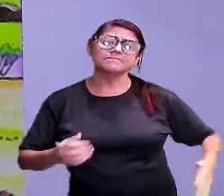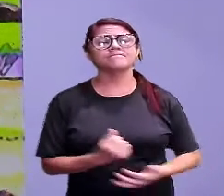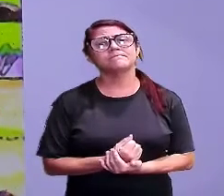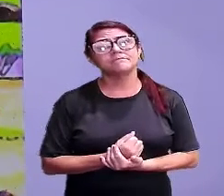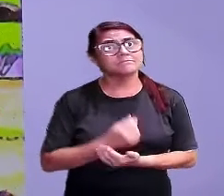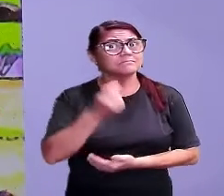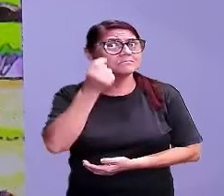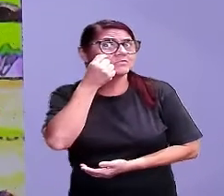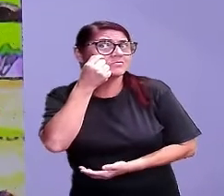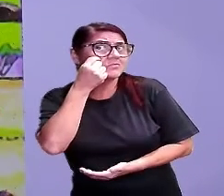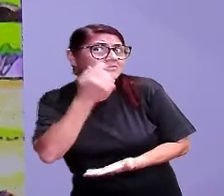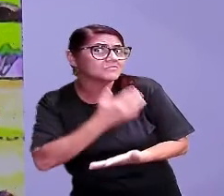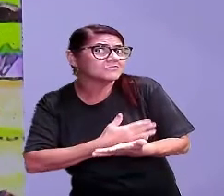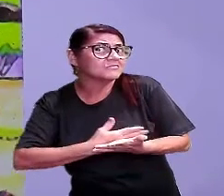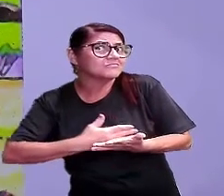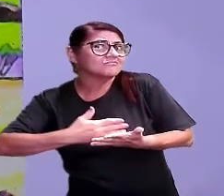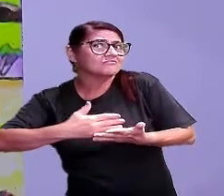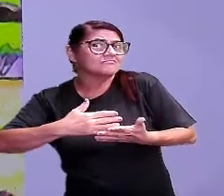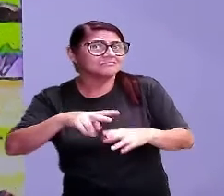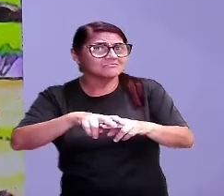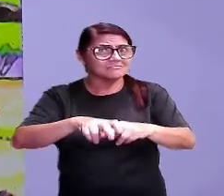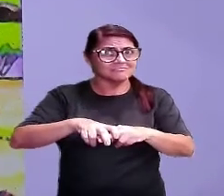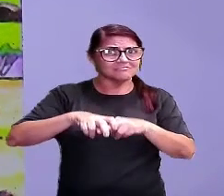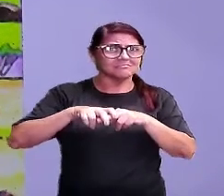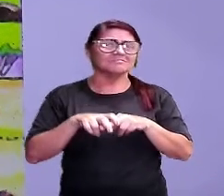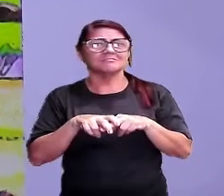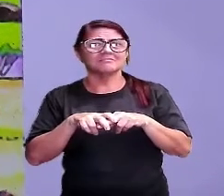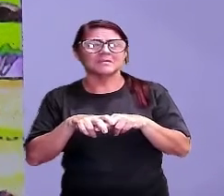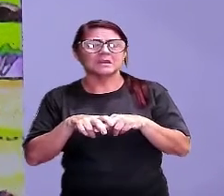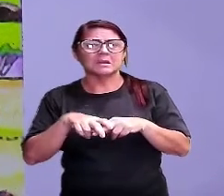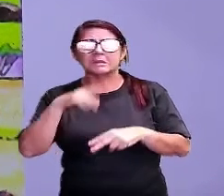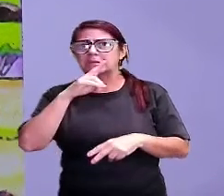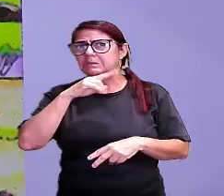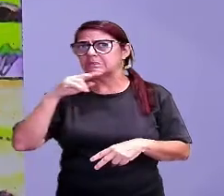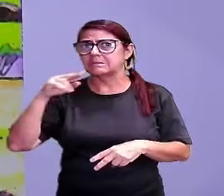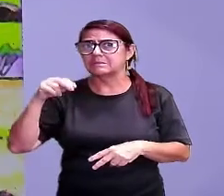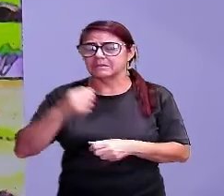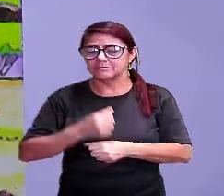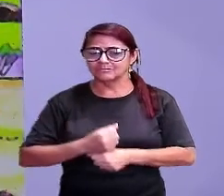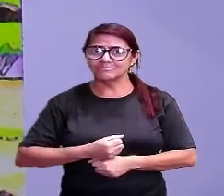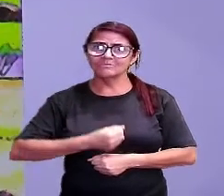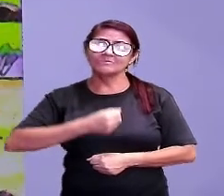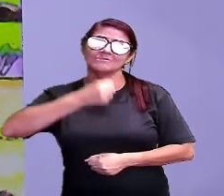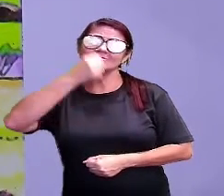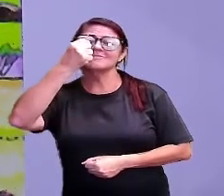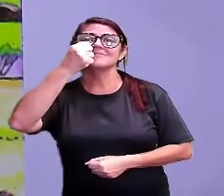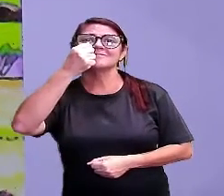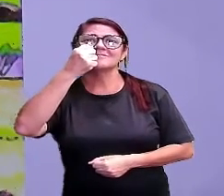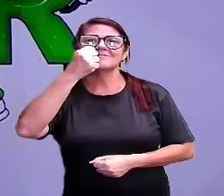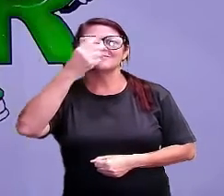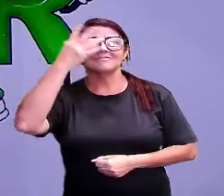então, por isso, Chiquita não mais se esquece de sua sombrinha.